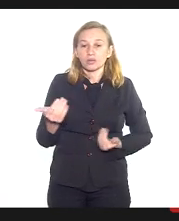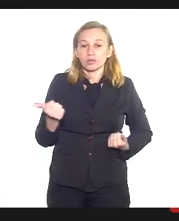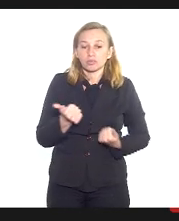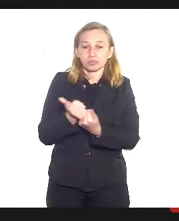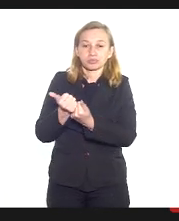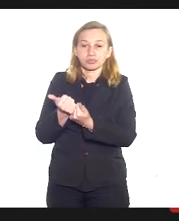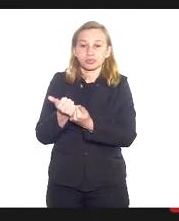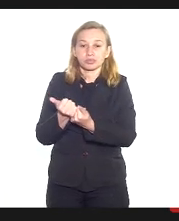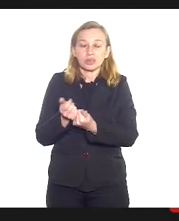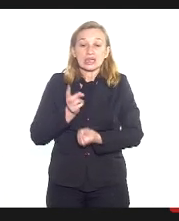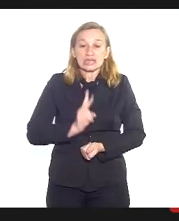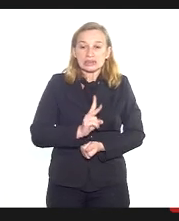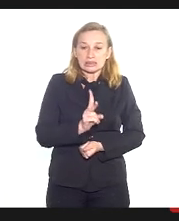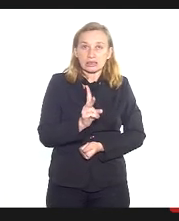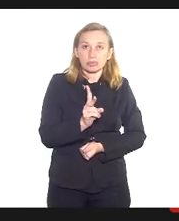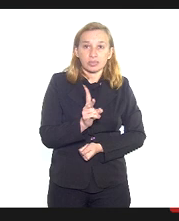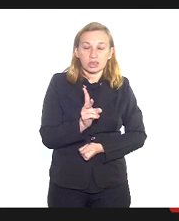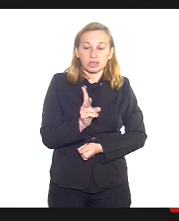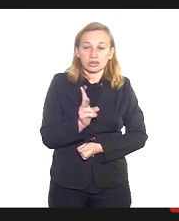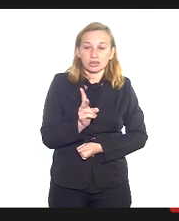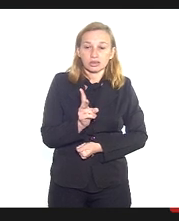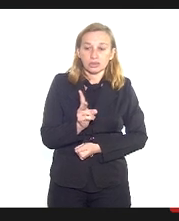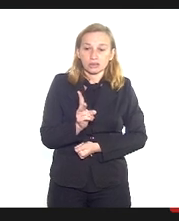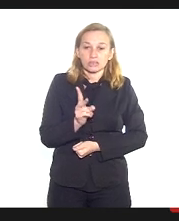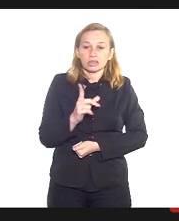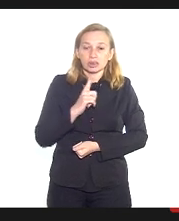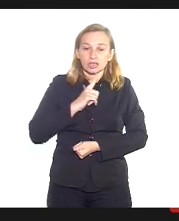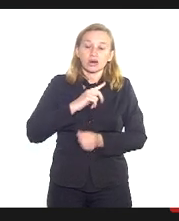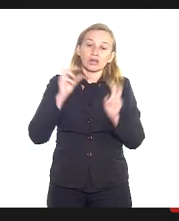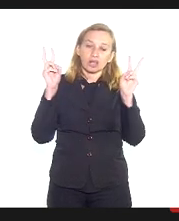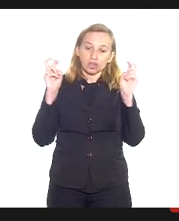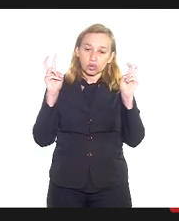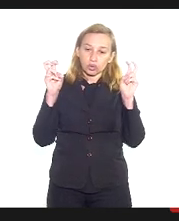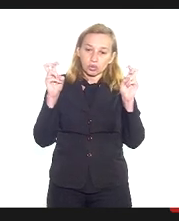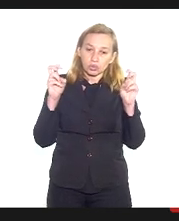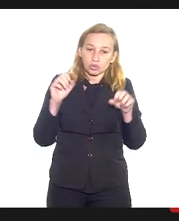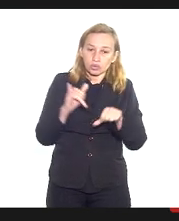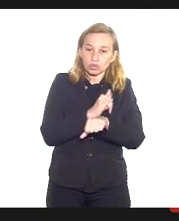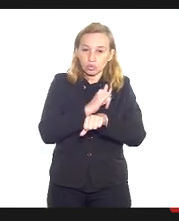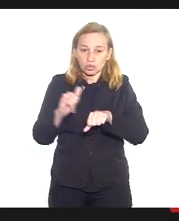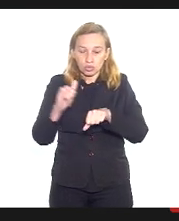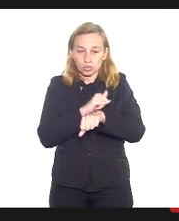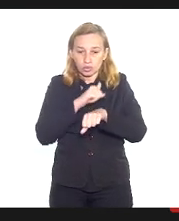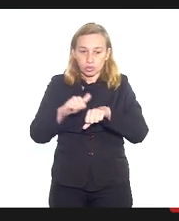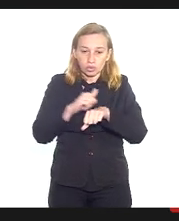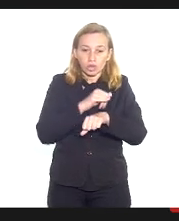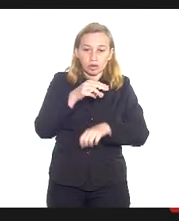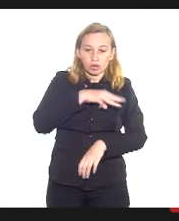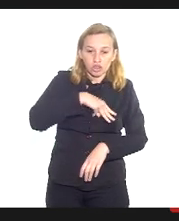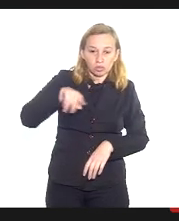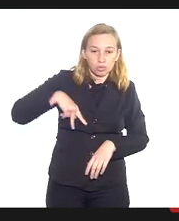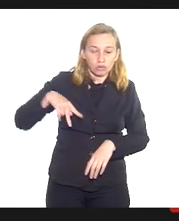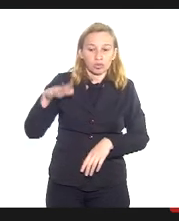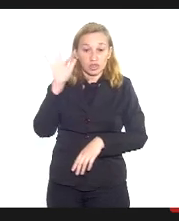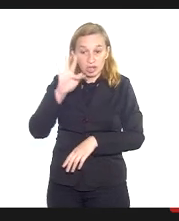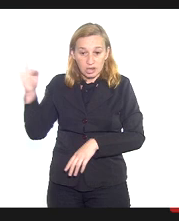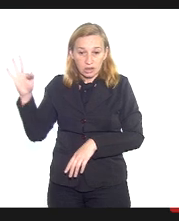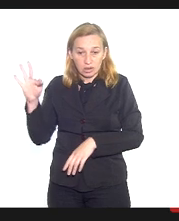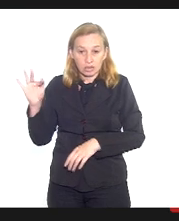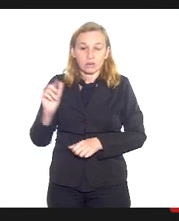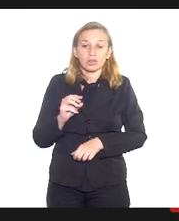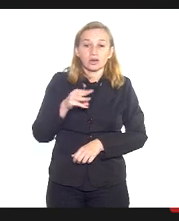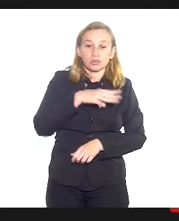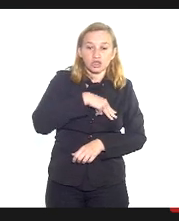para que toda vez que haja situações, né, na Lava Jato, pelo Ministério Público Federal, que o Ministério